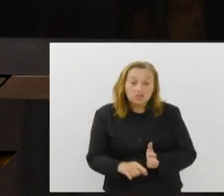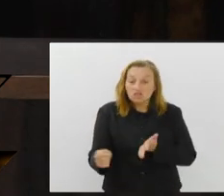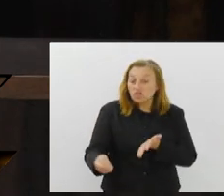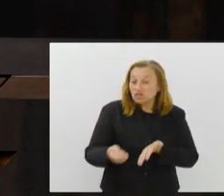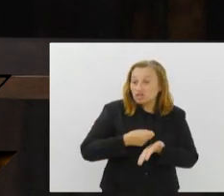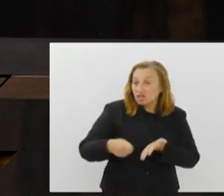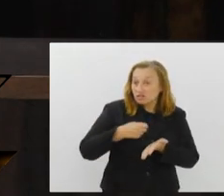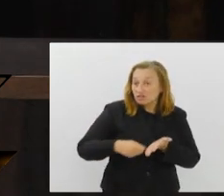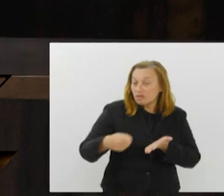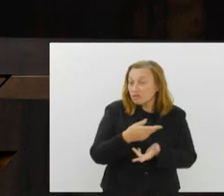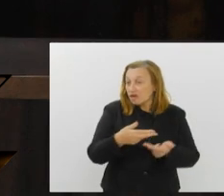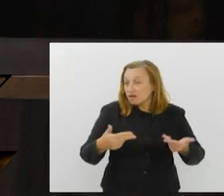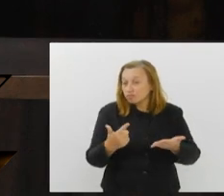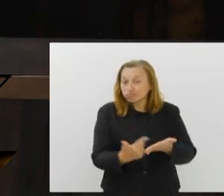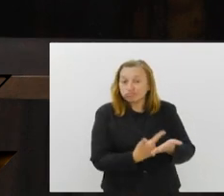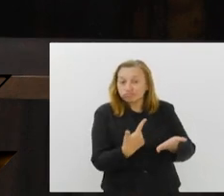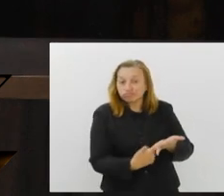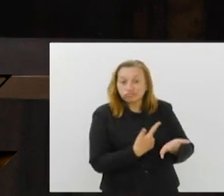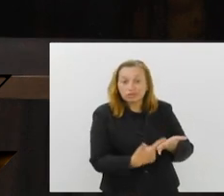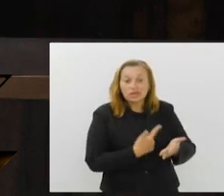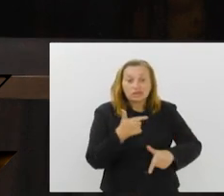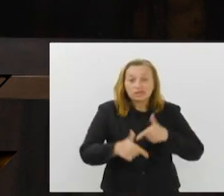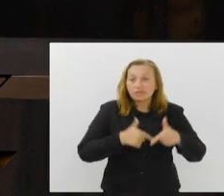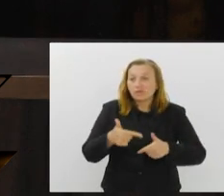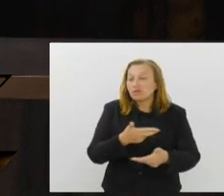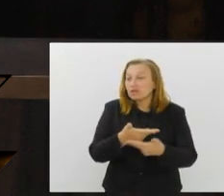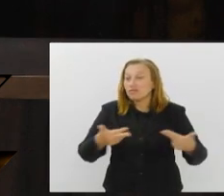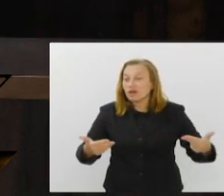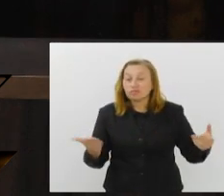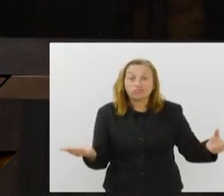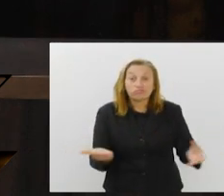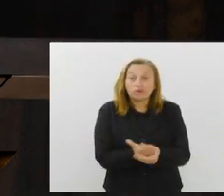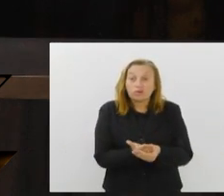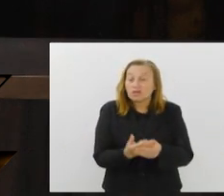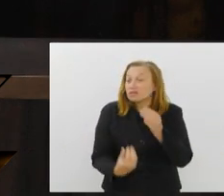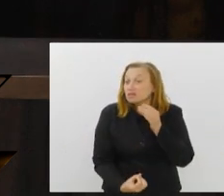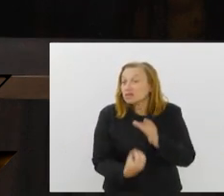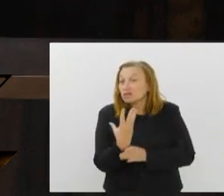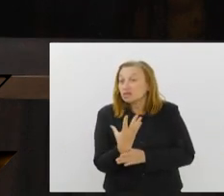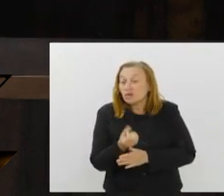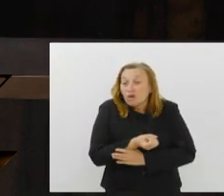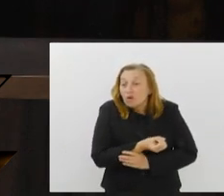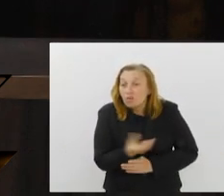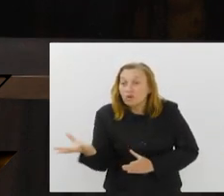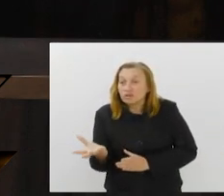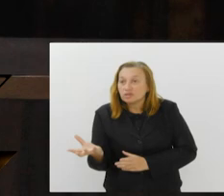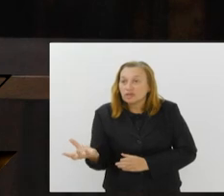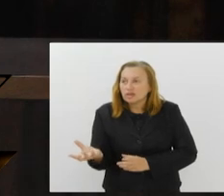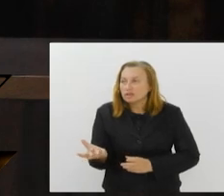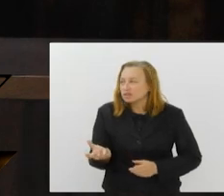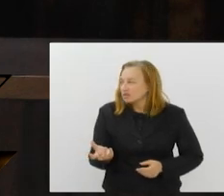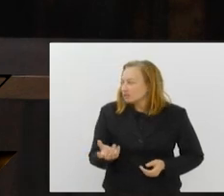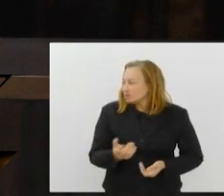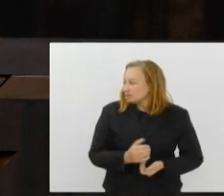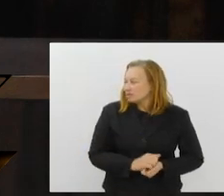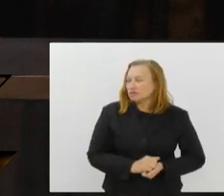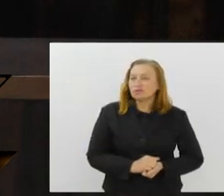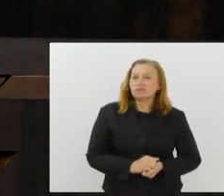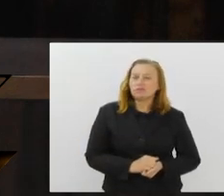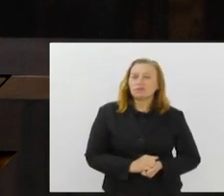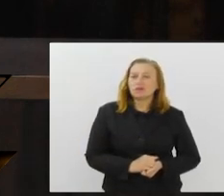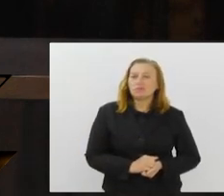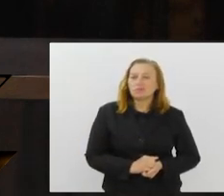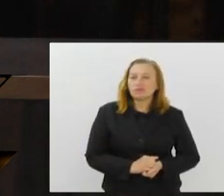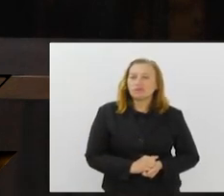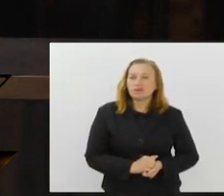quantidade de livros trabalhou numa quantidade de processos criou uma quantidade de jurisprudência no Supremo Tribunal